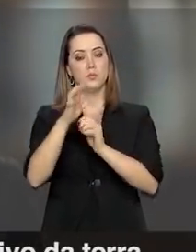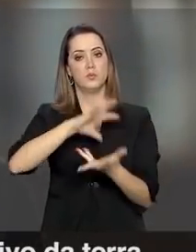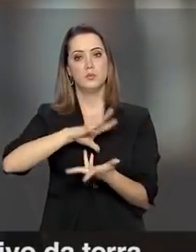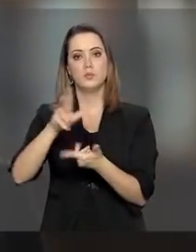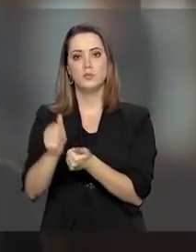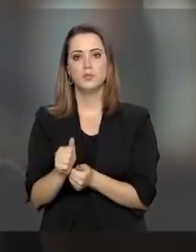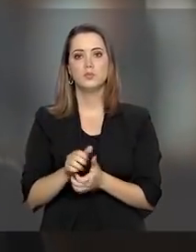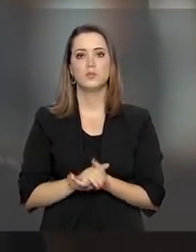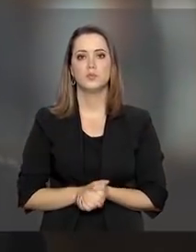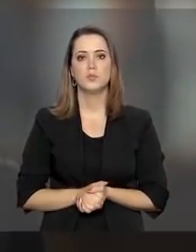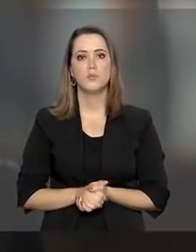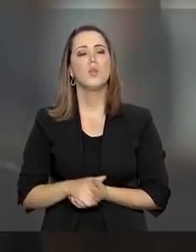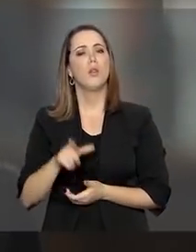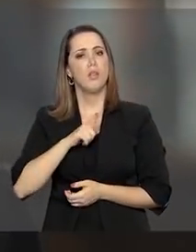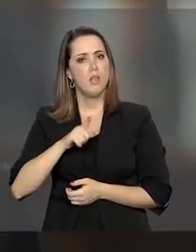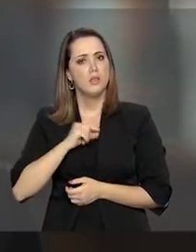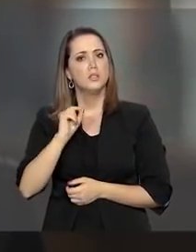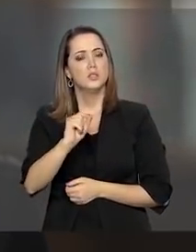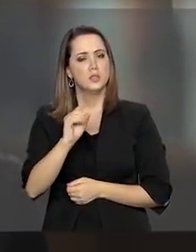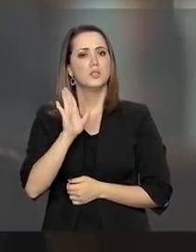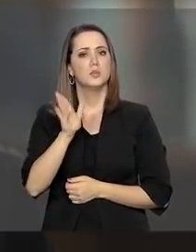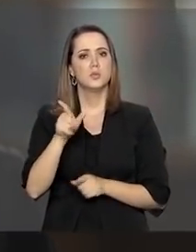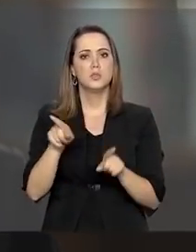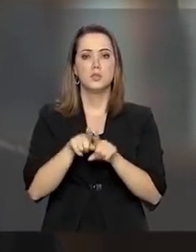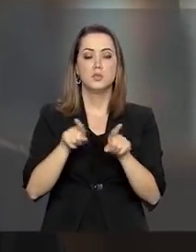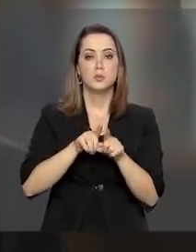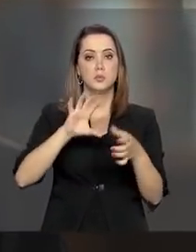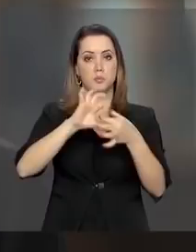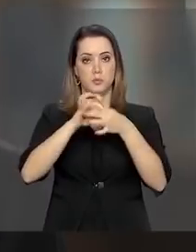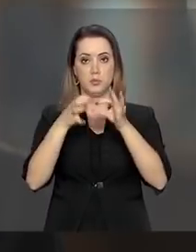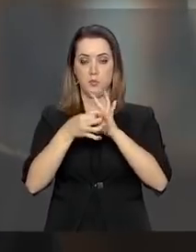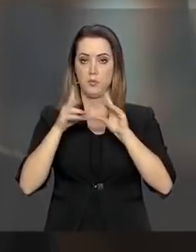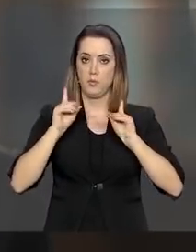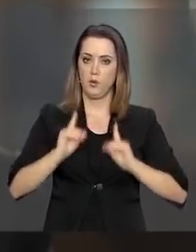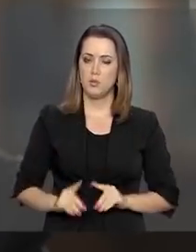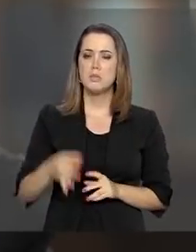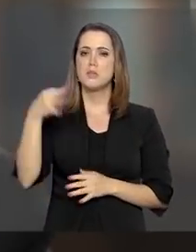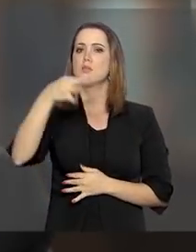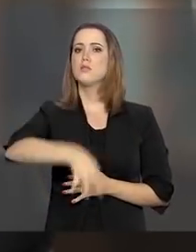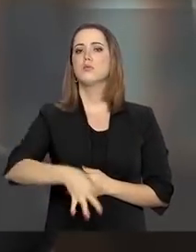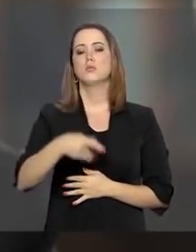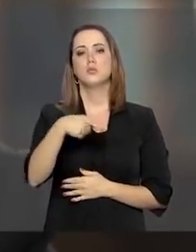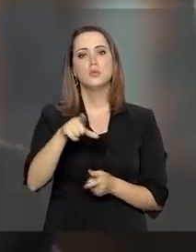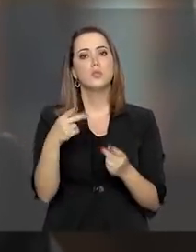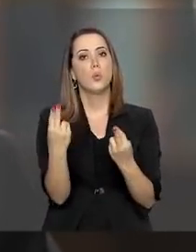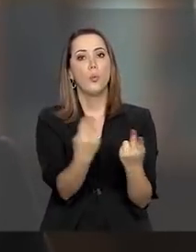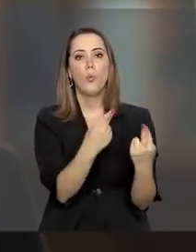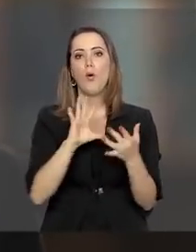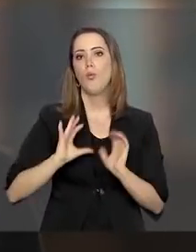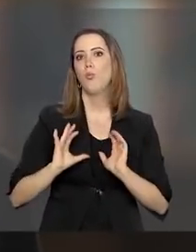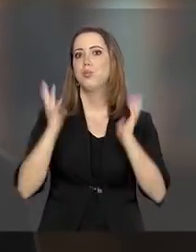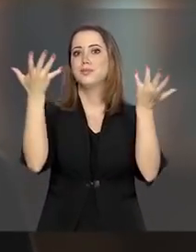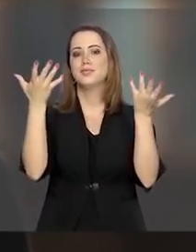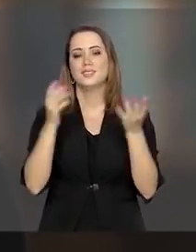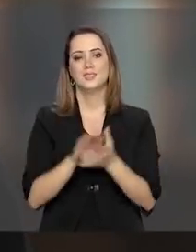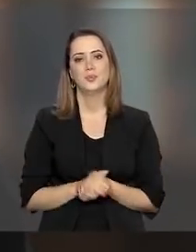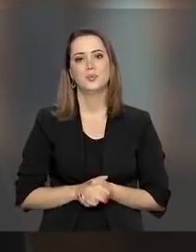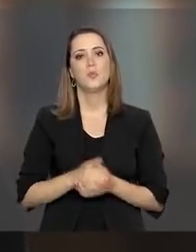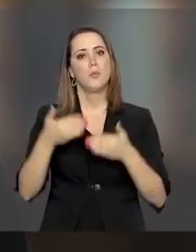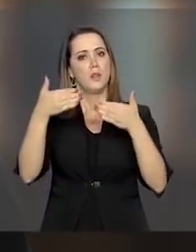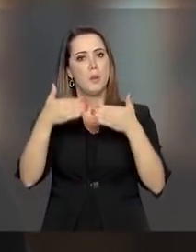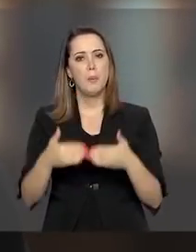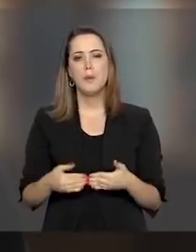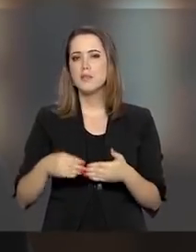da terra que teremos daqui a pouco às paraolimpíadas que certamente terão o mesmo sucesso